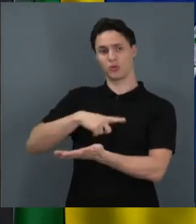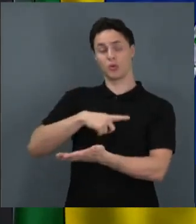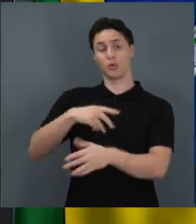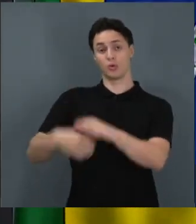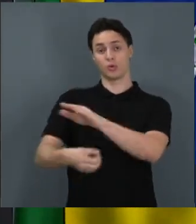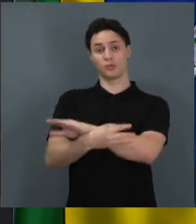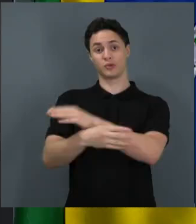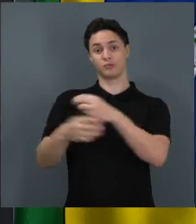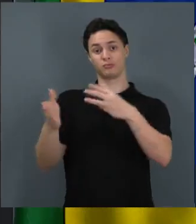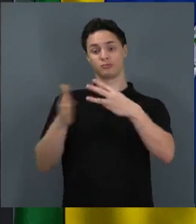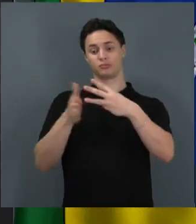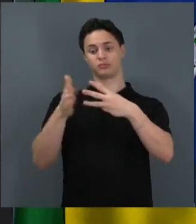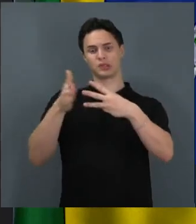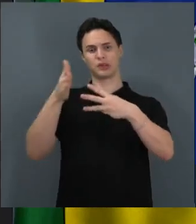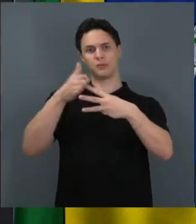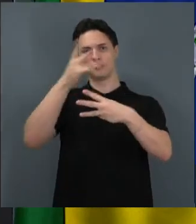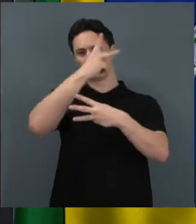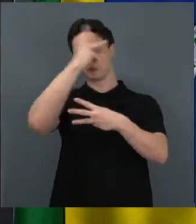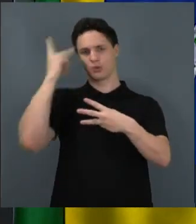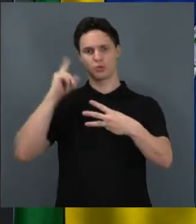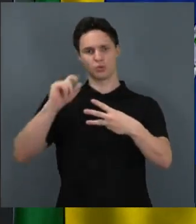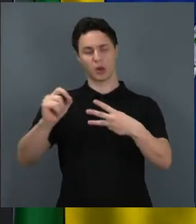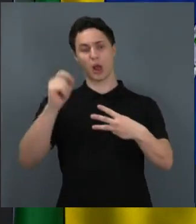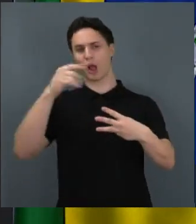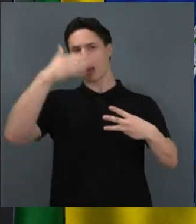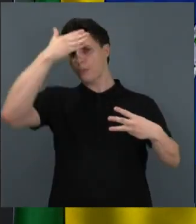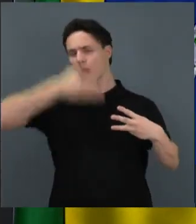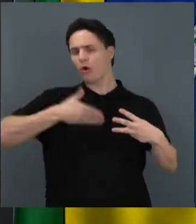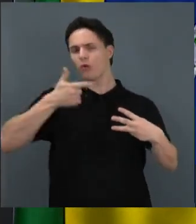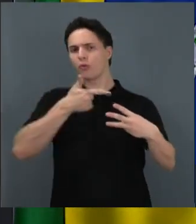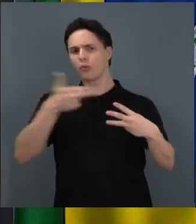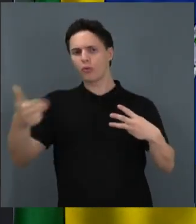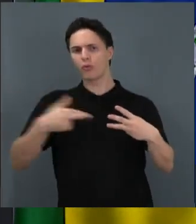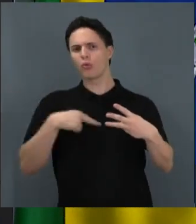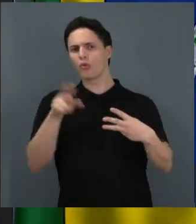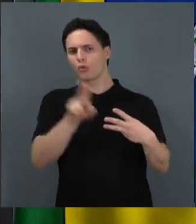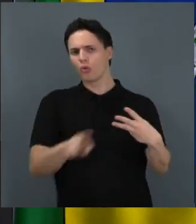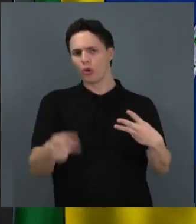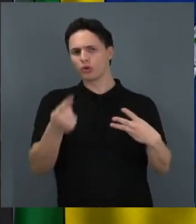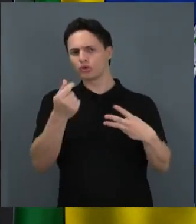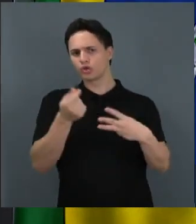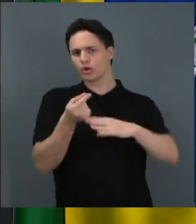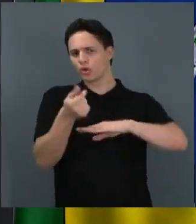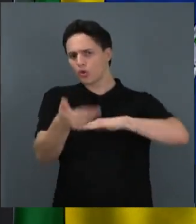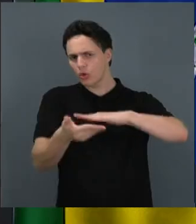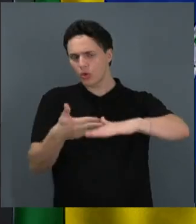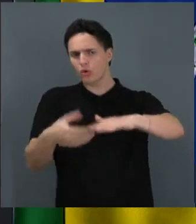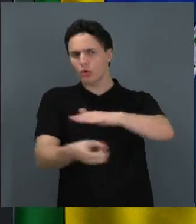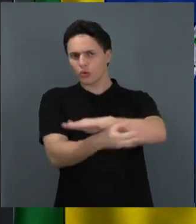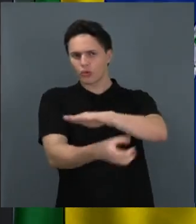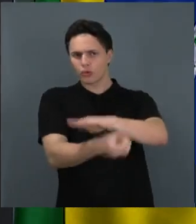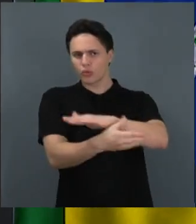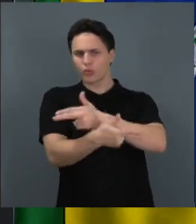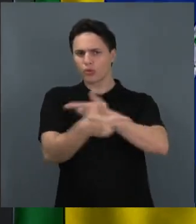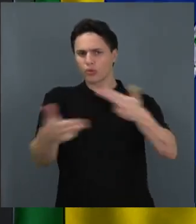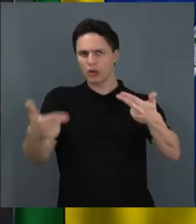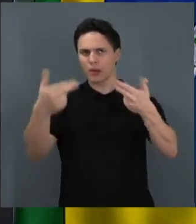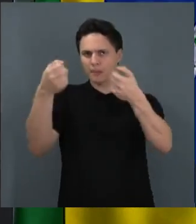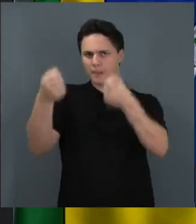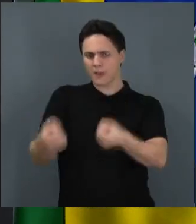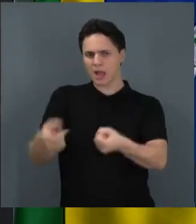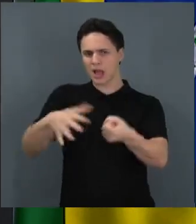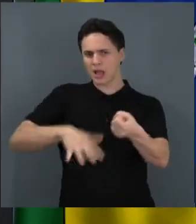3 instâncias, por malversação de recursos públicos, por corrupção, por aparelhamento da máquina